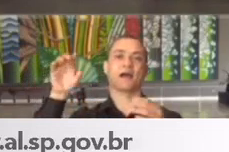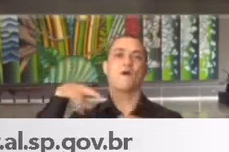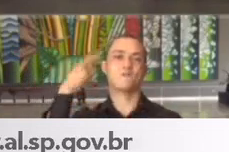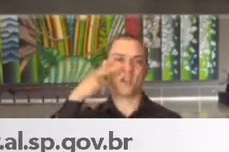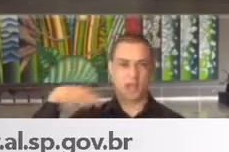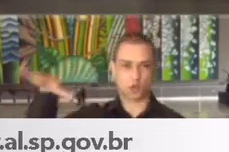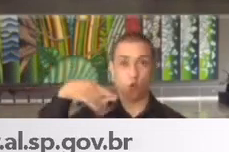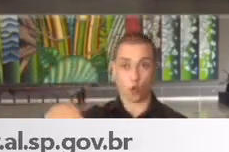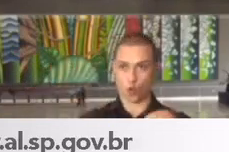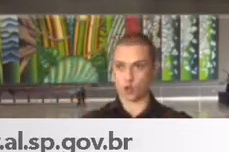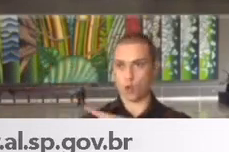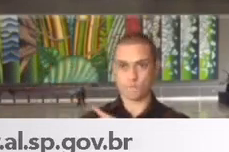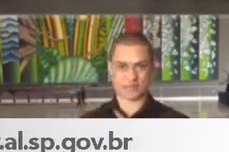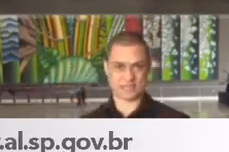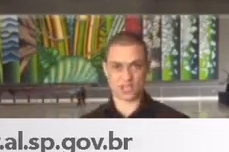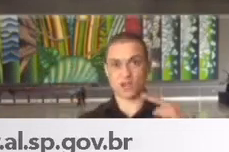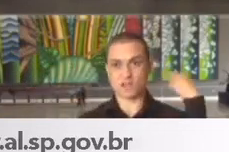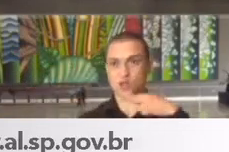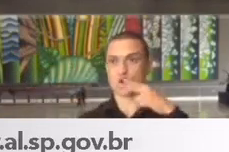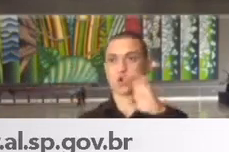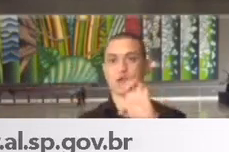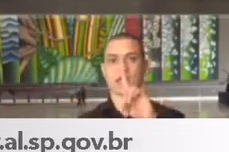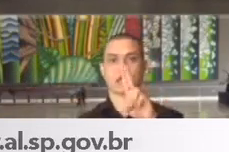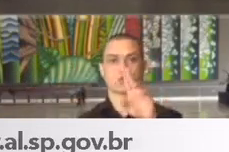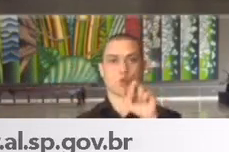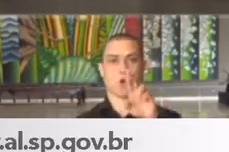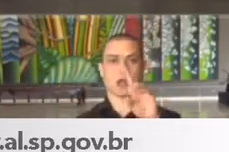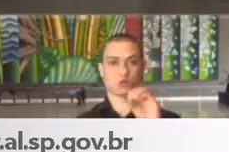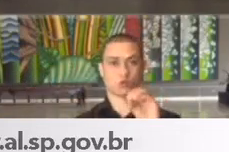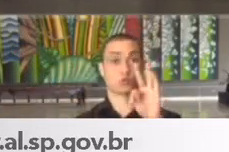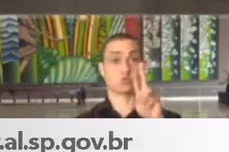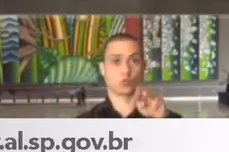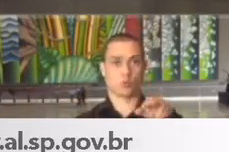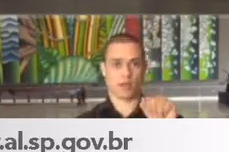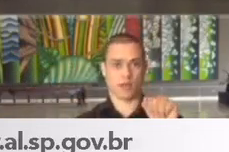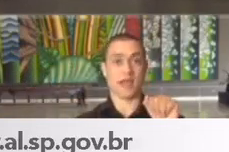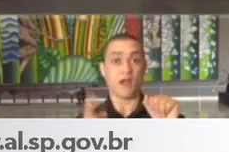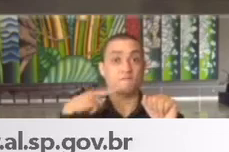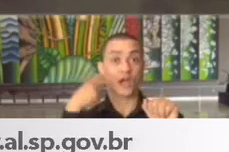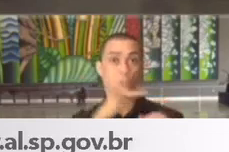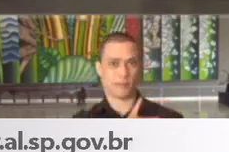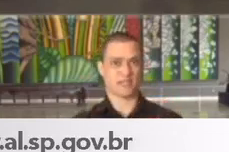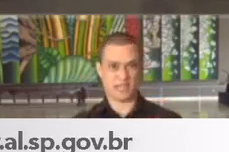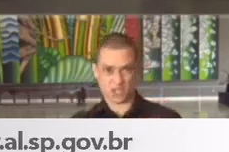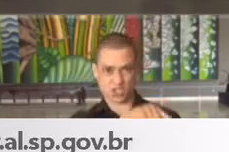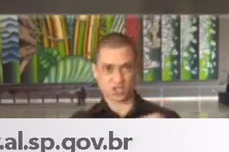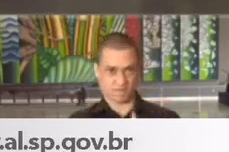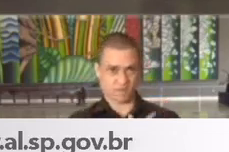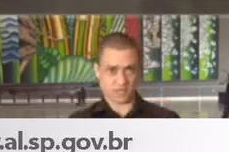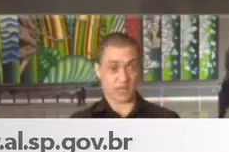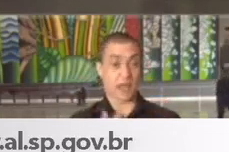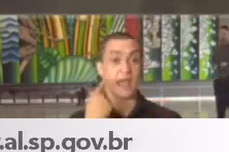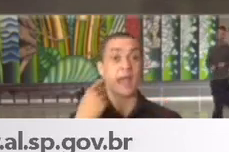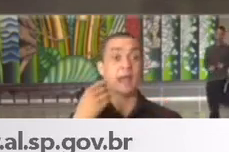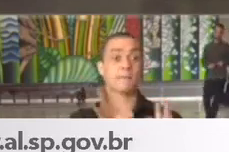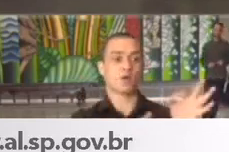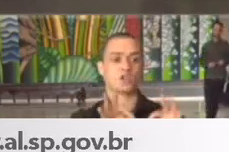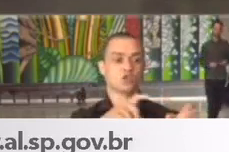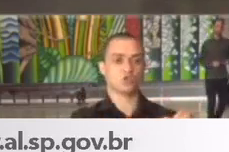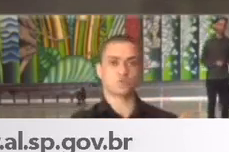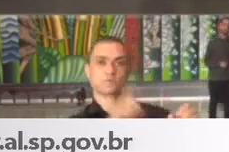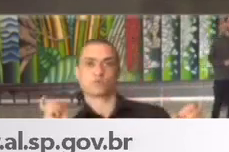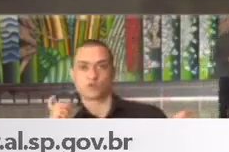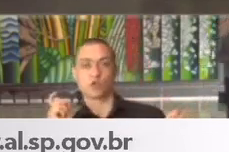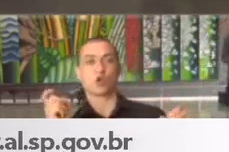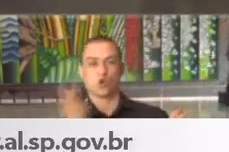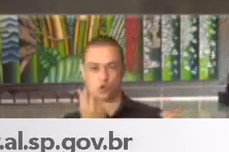do presidente vereador Eduardo Tuma, um projeto que permite desvincular todos os